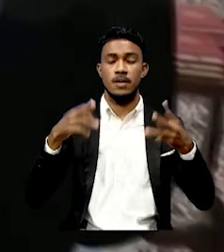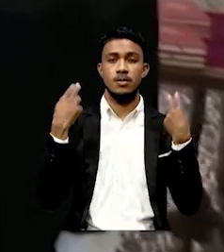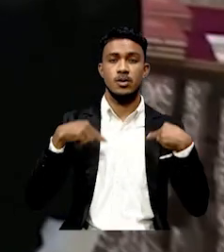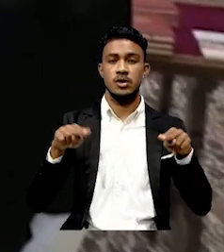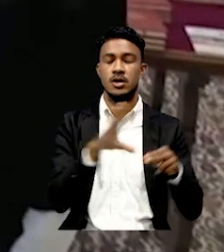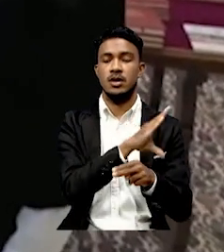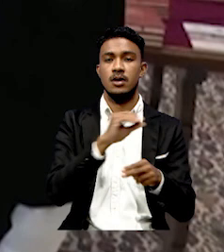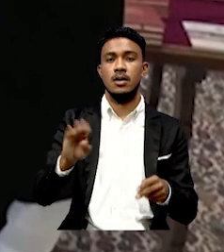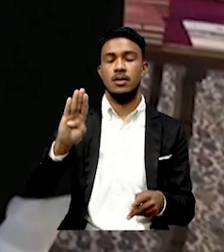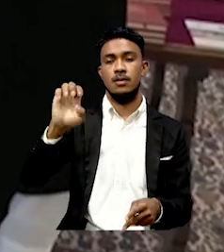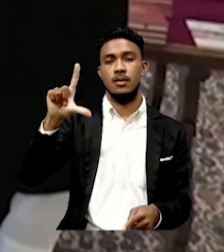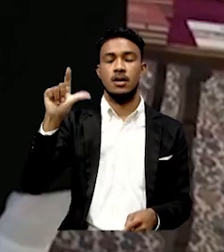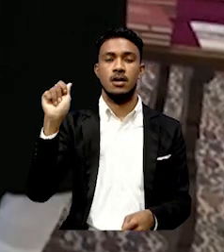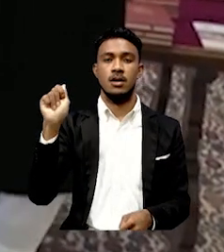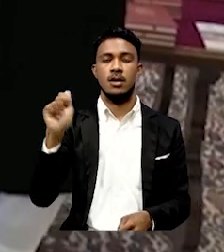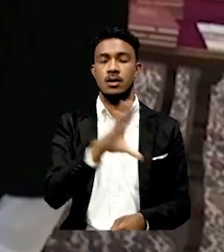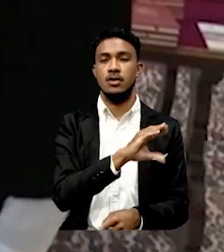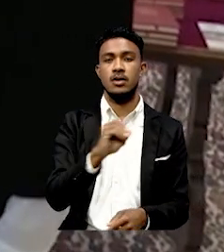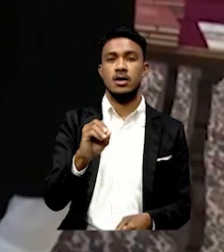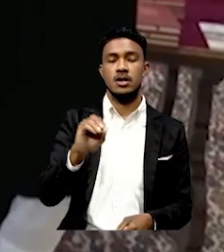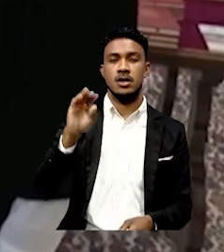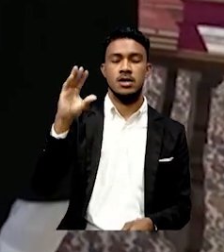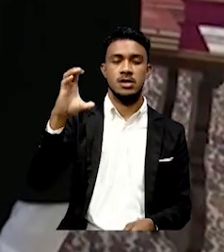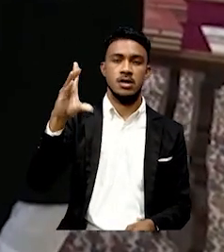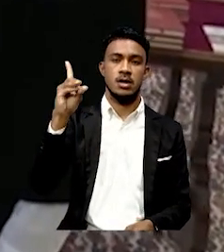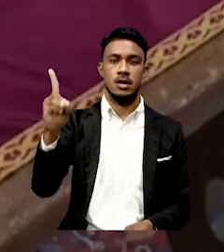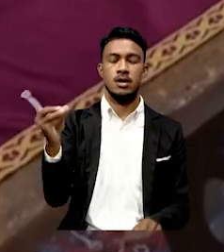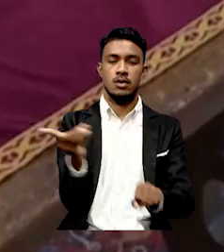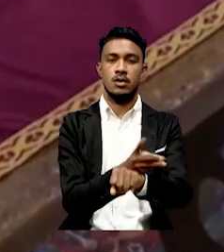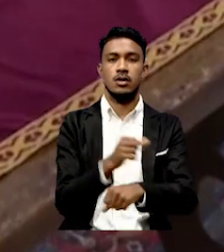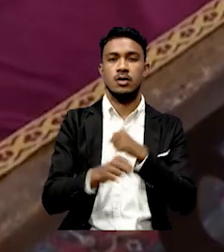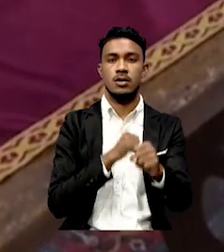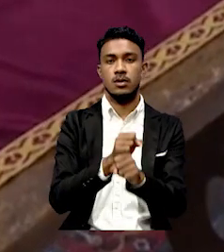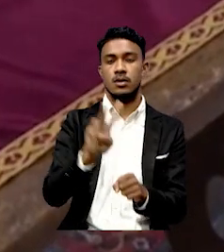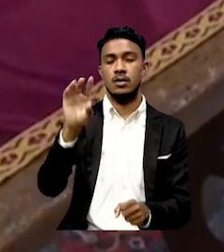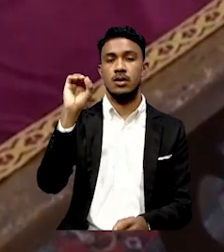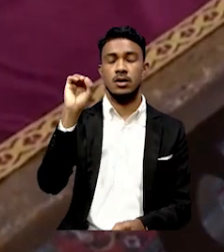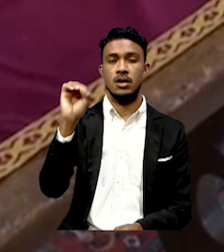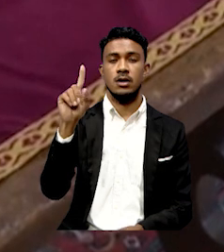Béla Bartók, coleção opera CD, no documento tina ring ida atus hitu